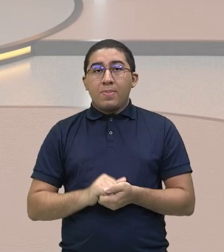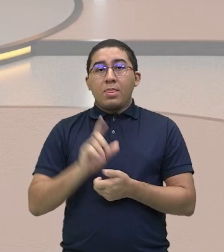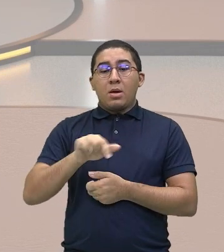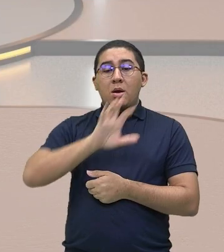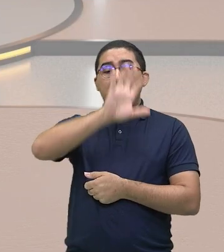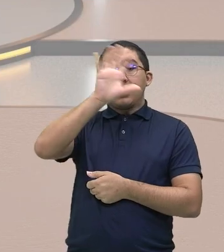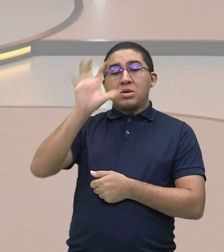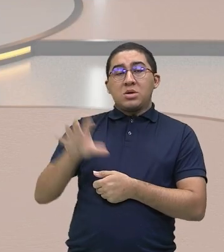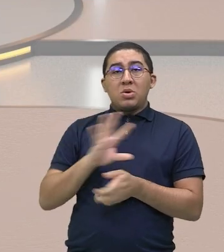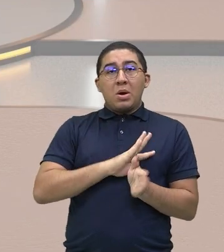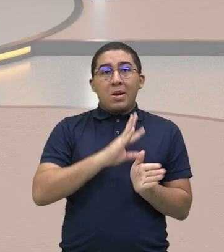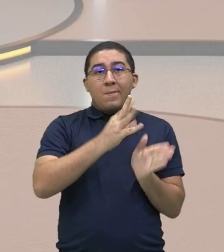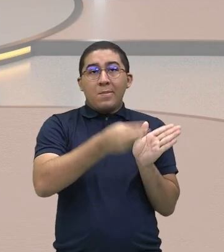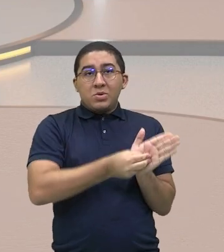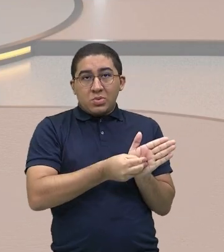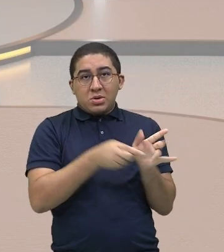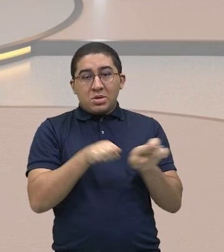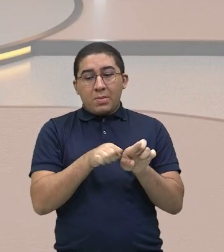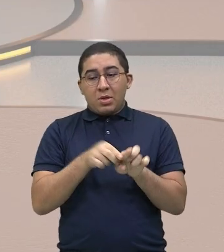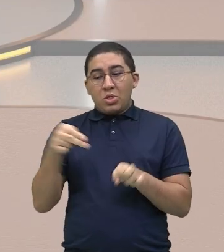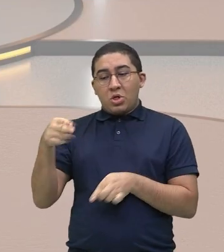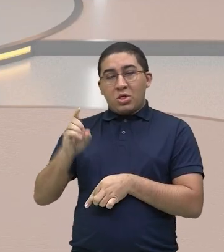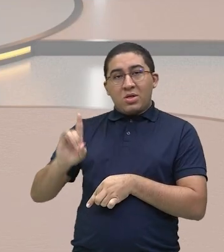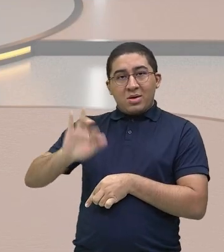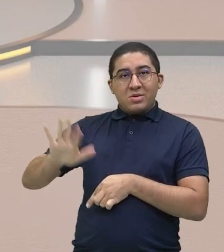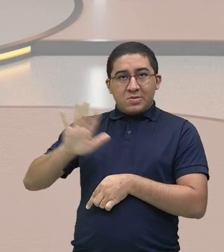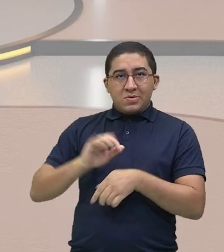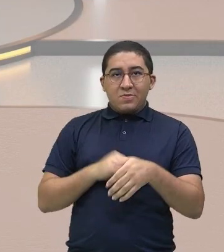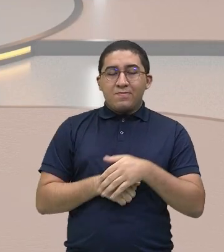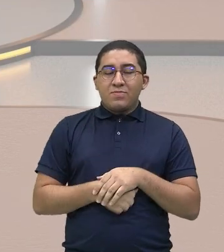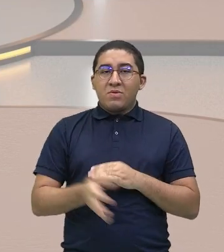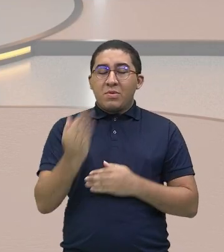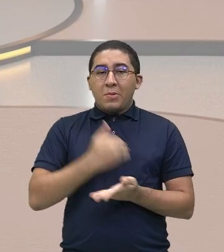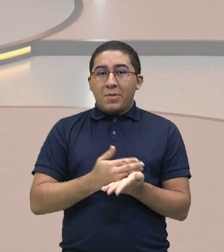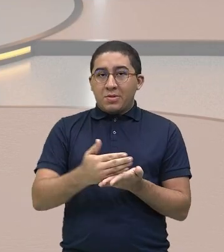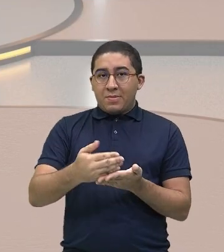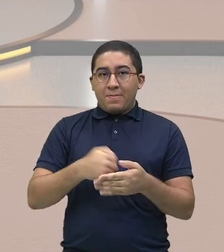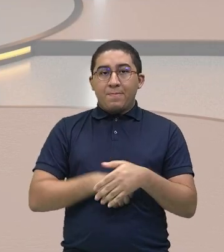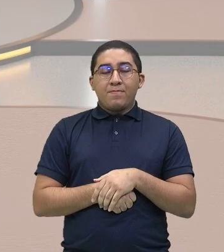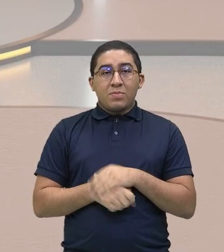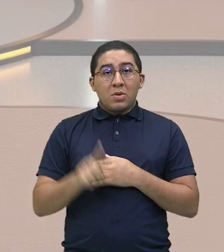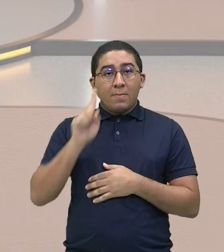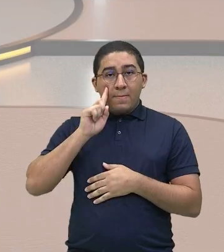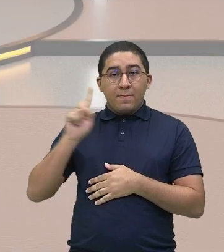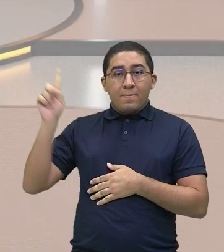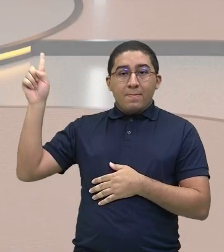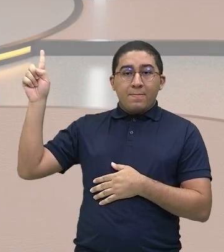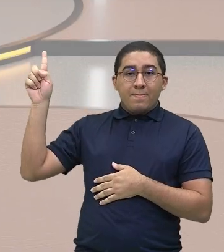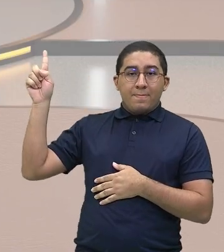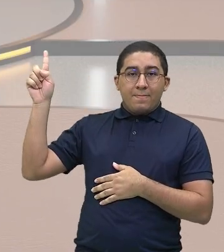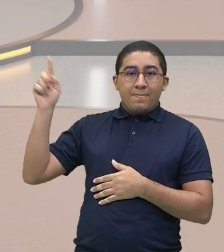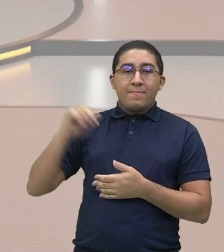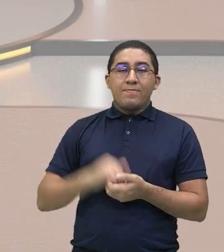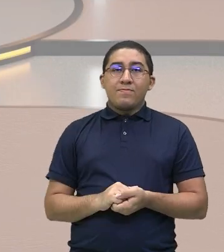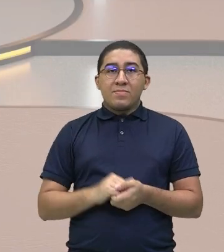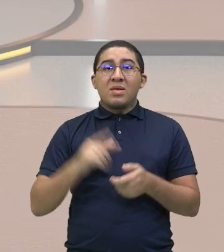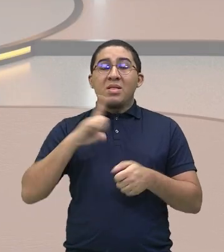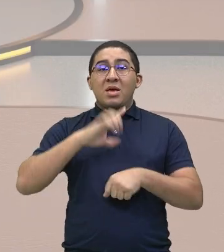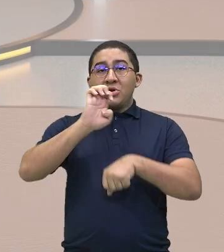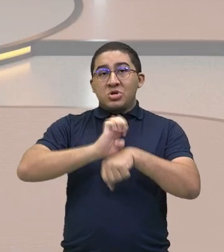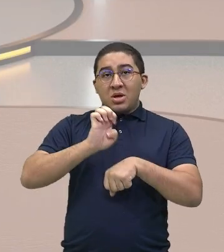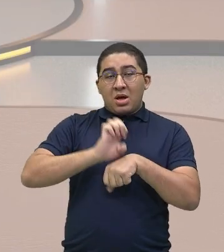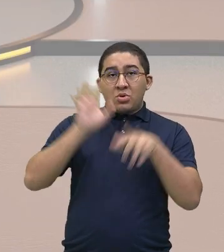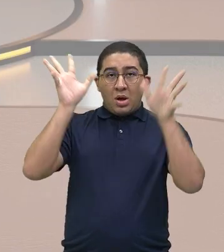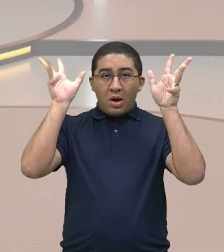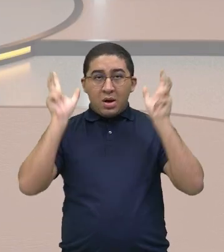regiões amazônica e nordeste. Vamos lá! A região amazônica inclui os estados do